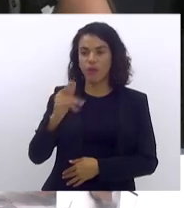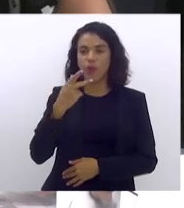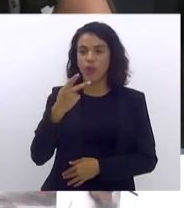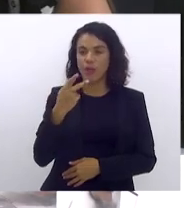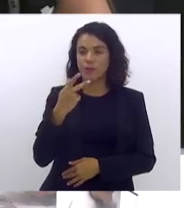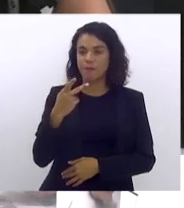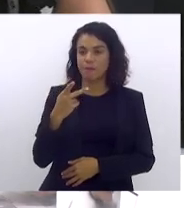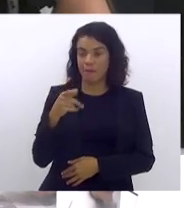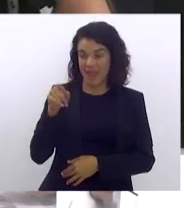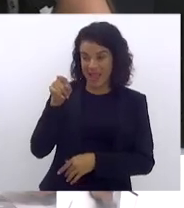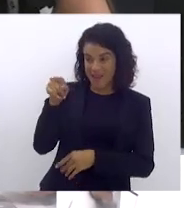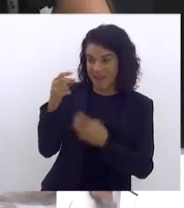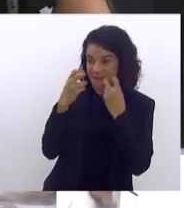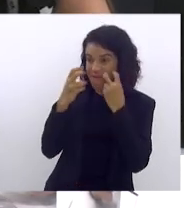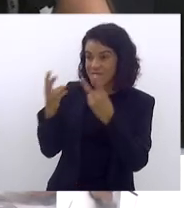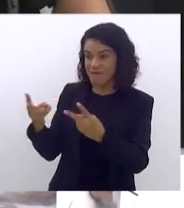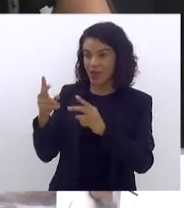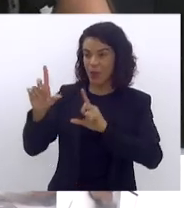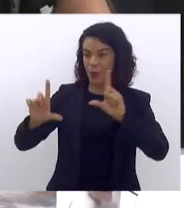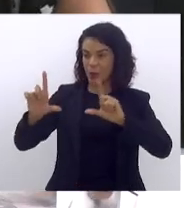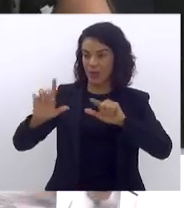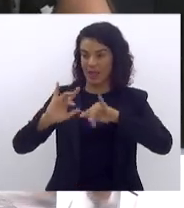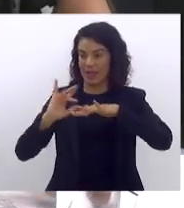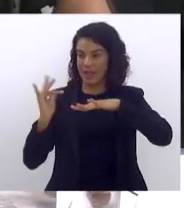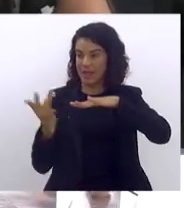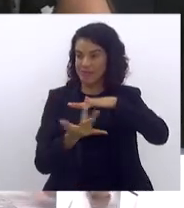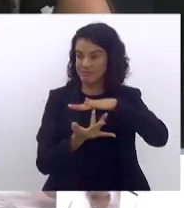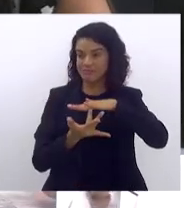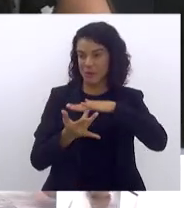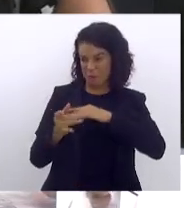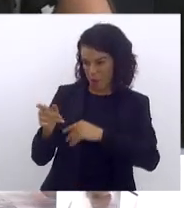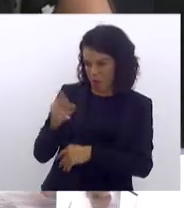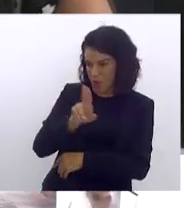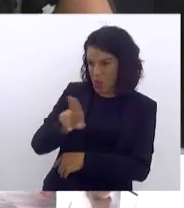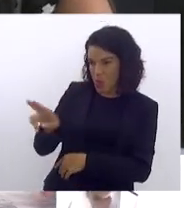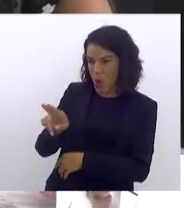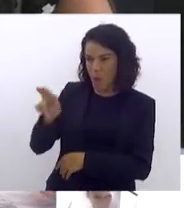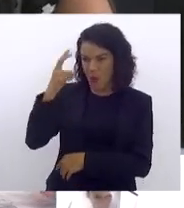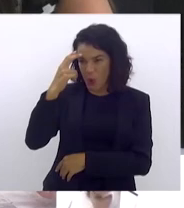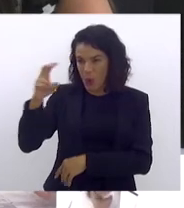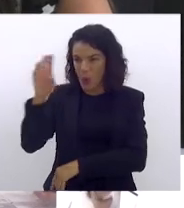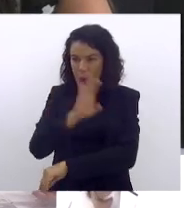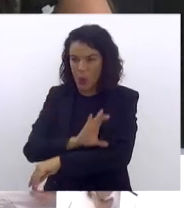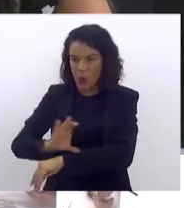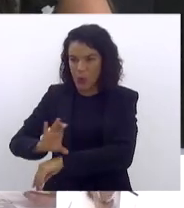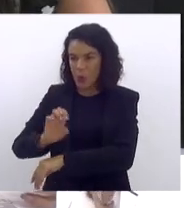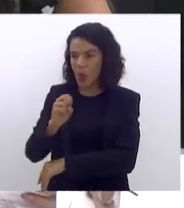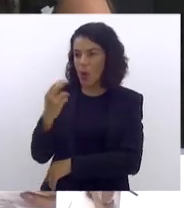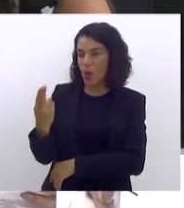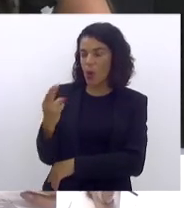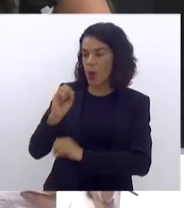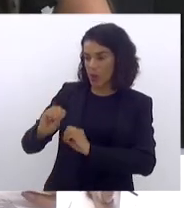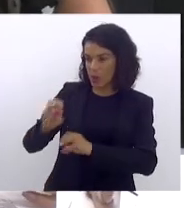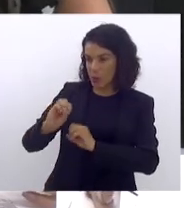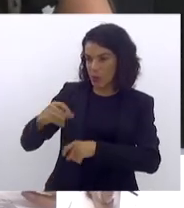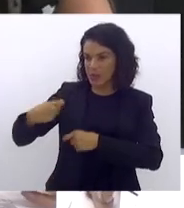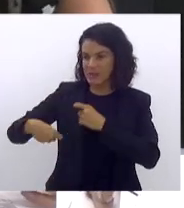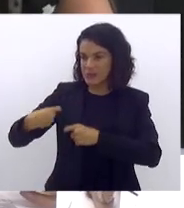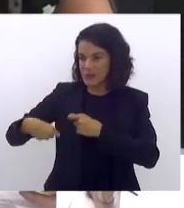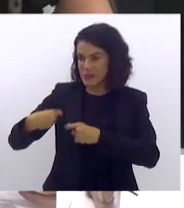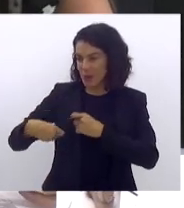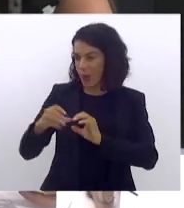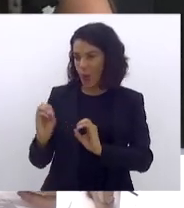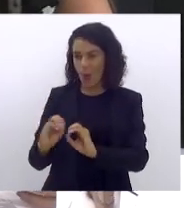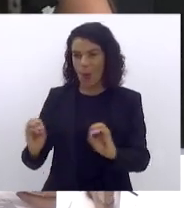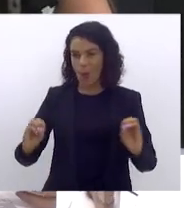que aquilo que a gente viu nas mídias sociais pode ser chamado de cultura, ou pode ser chamado de educação sexual, ou qualquer